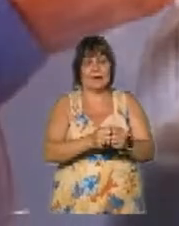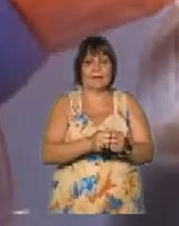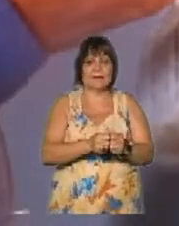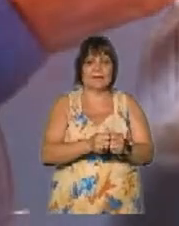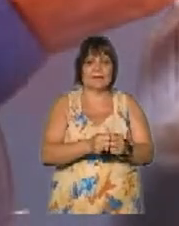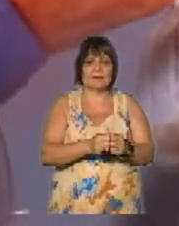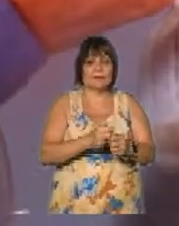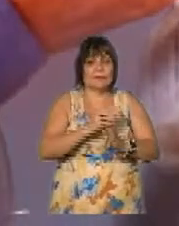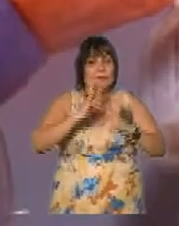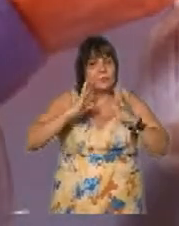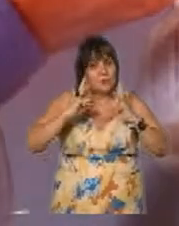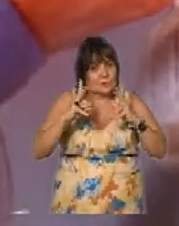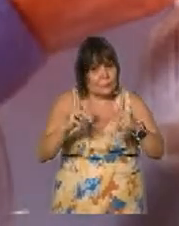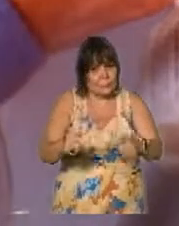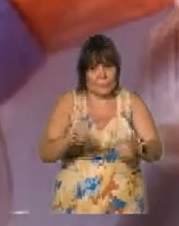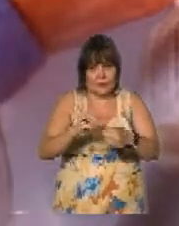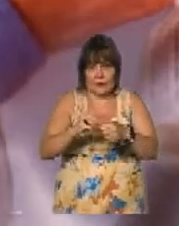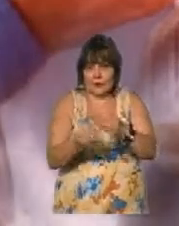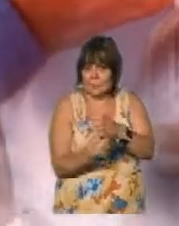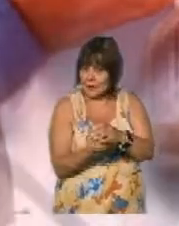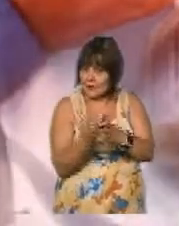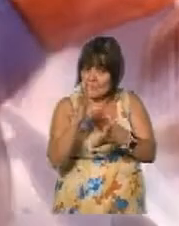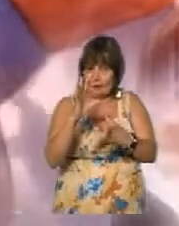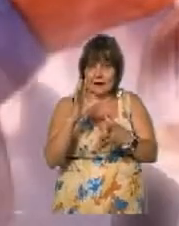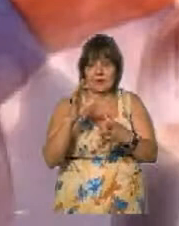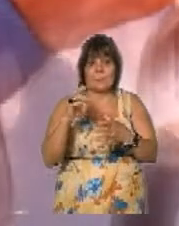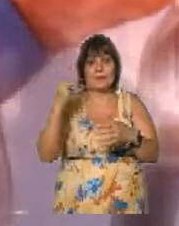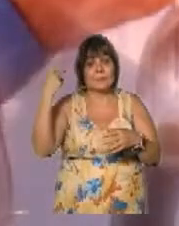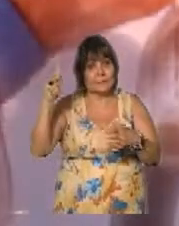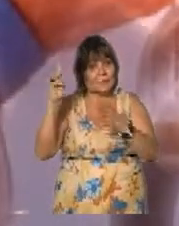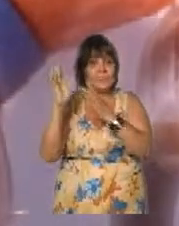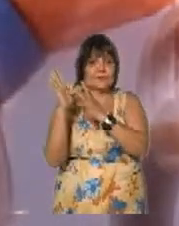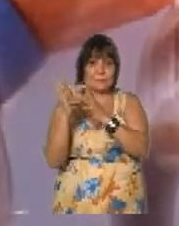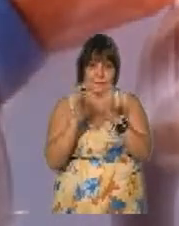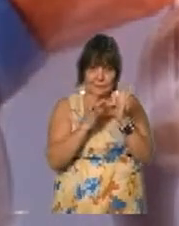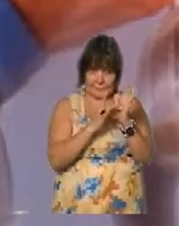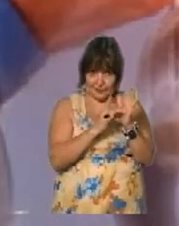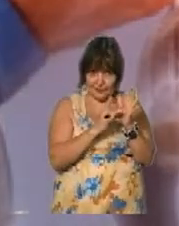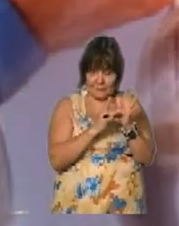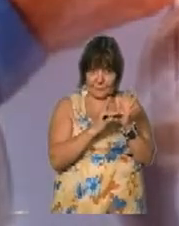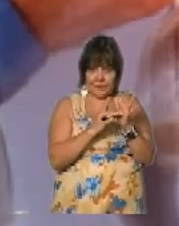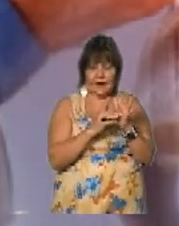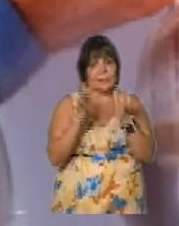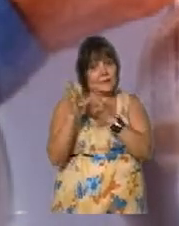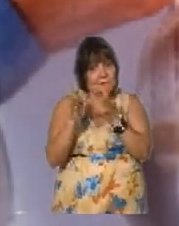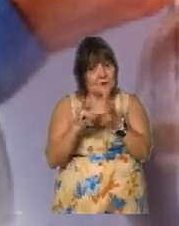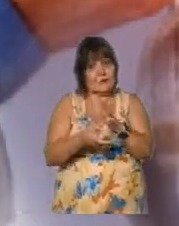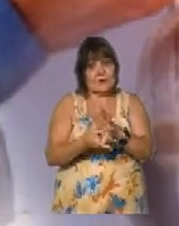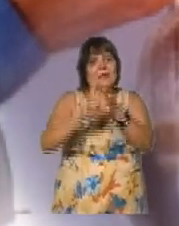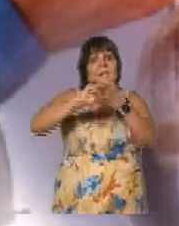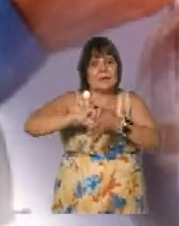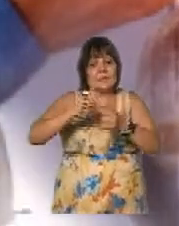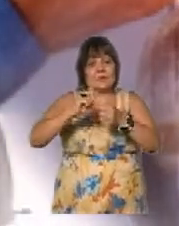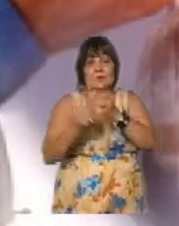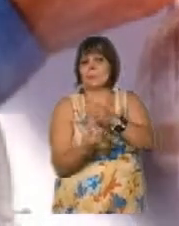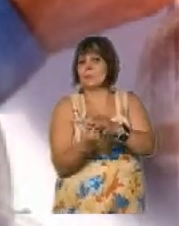e potestades. Tudo foi criado por meio dele e para ele. E ele é antes de todas as coisas.